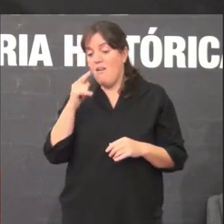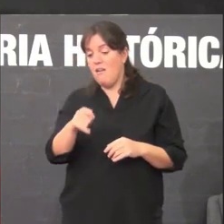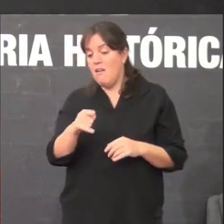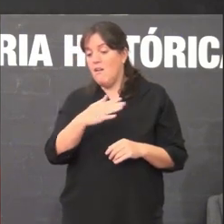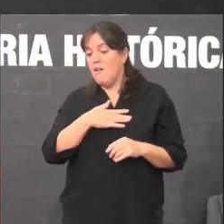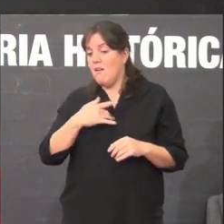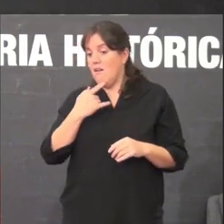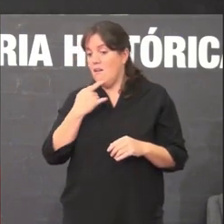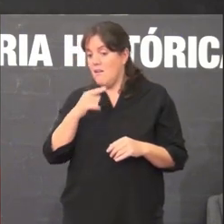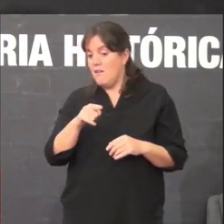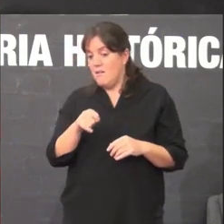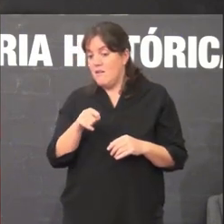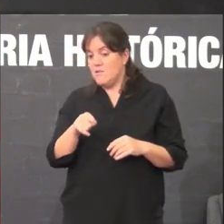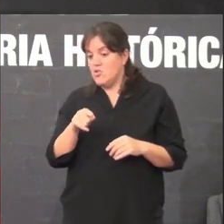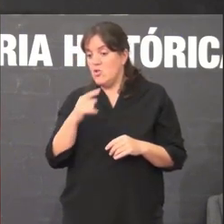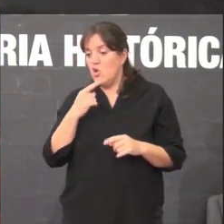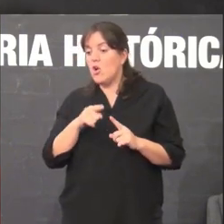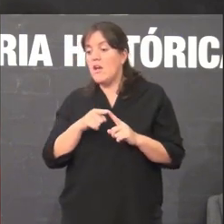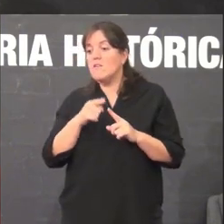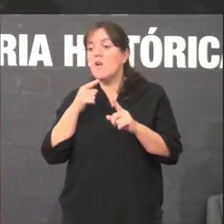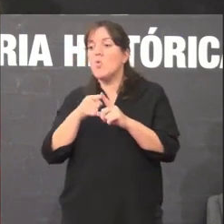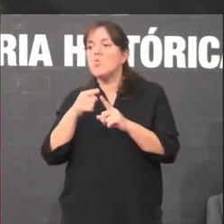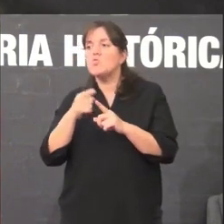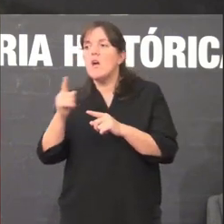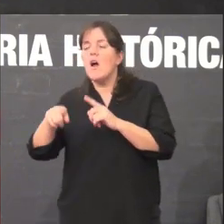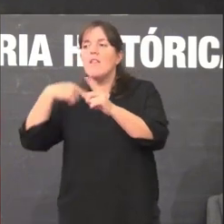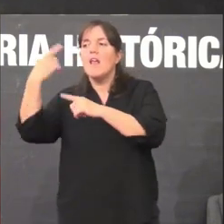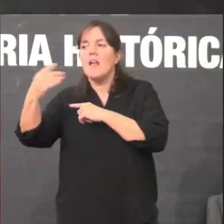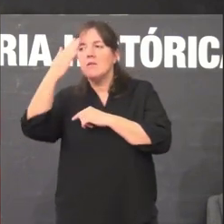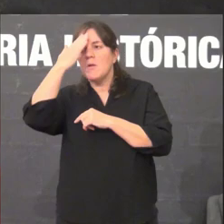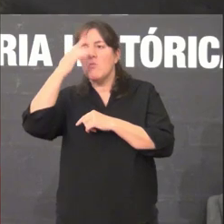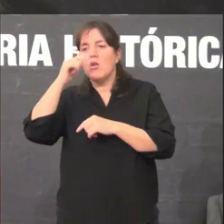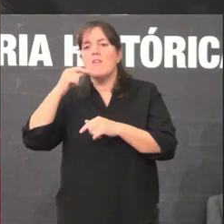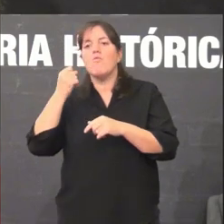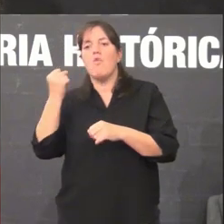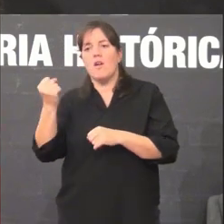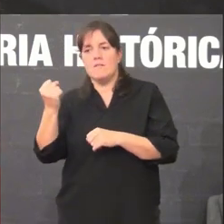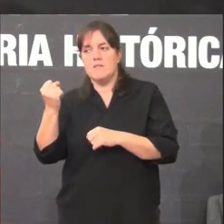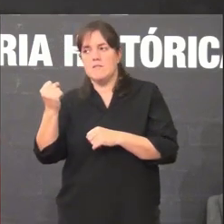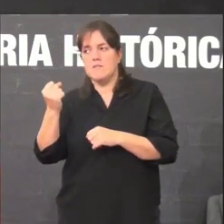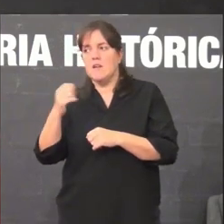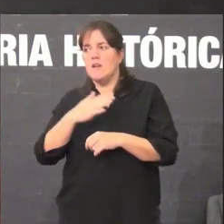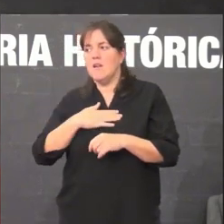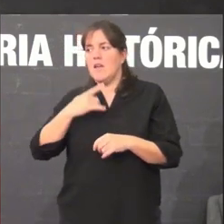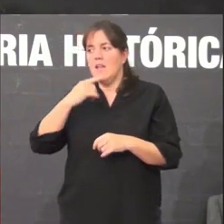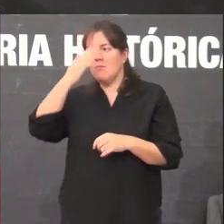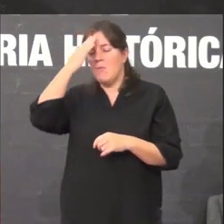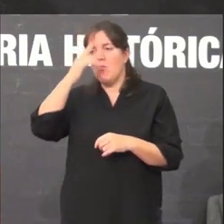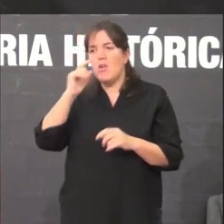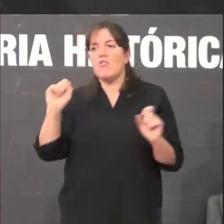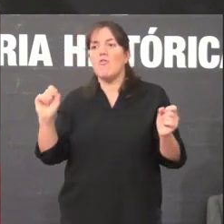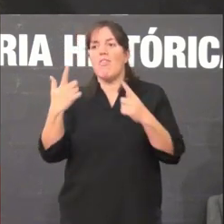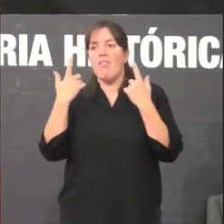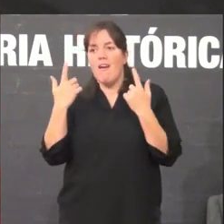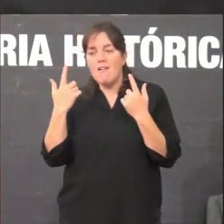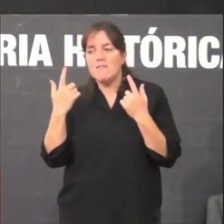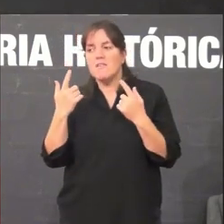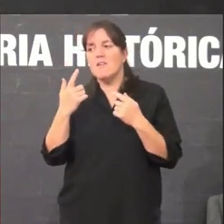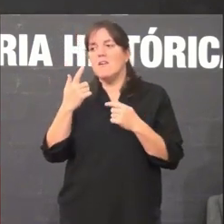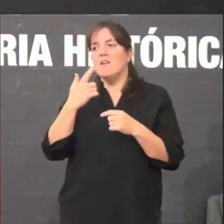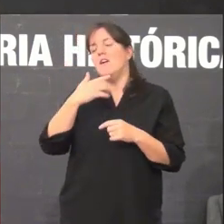Enzo Traverso denomina das memórias fortes. As memórias oficiais, as